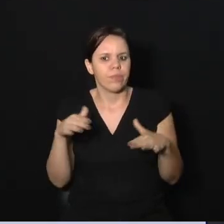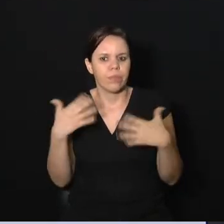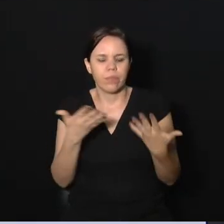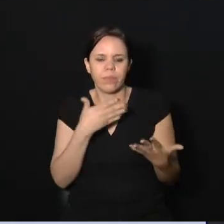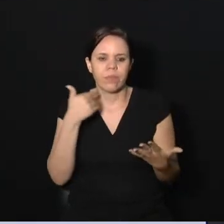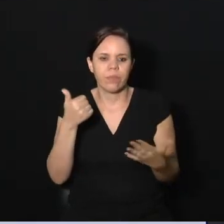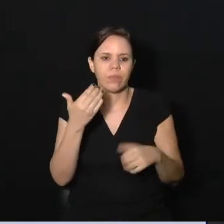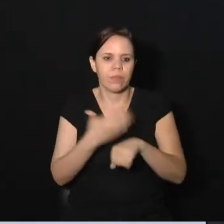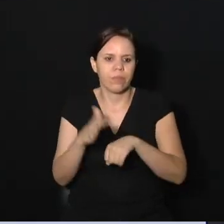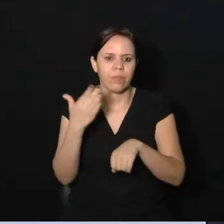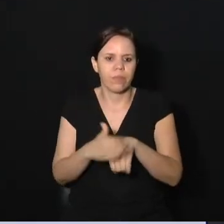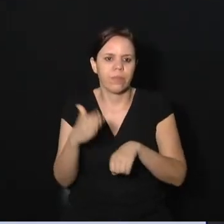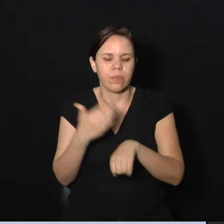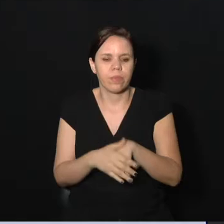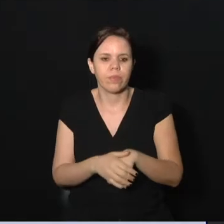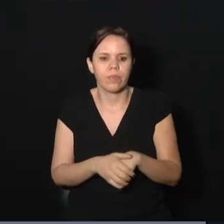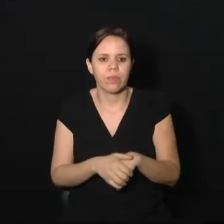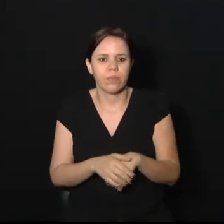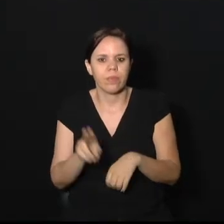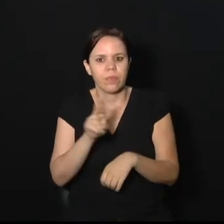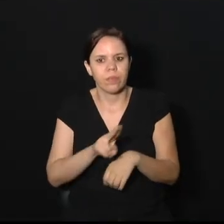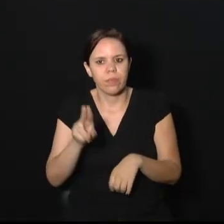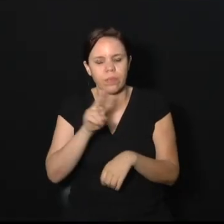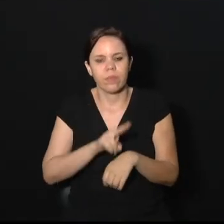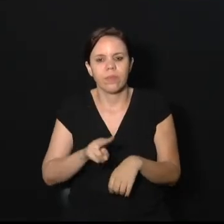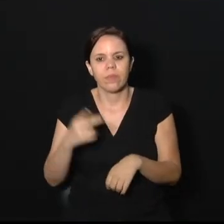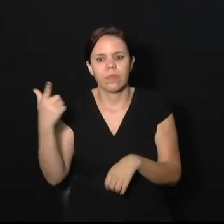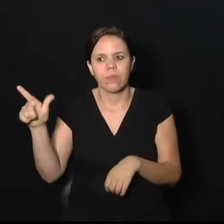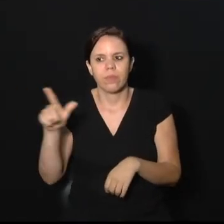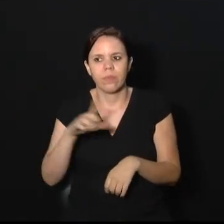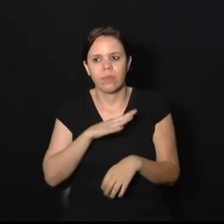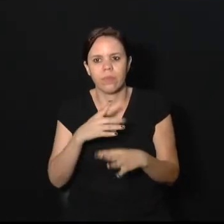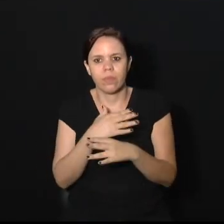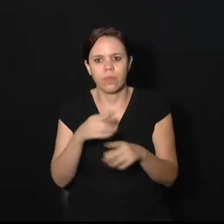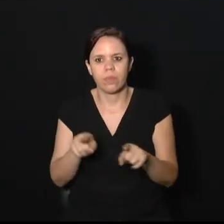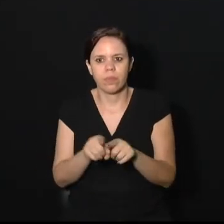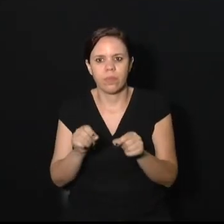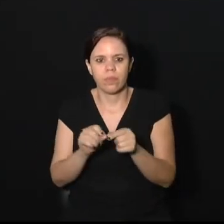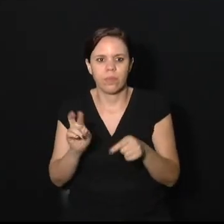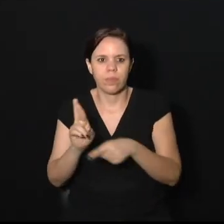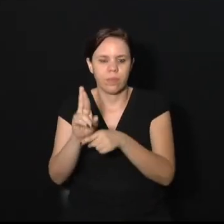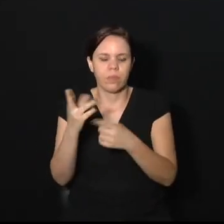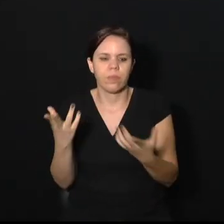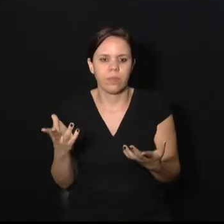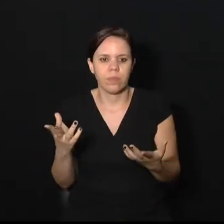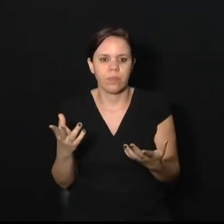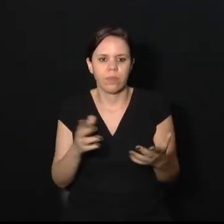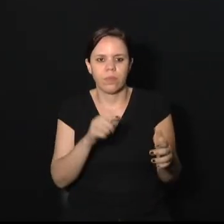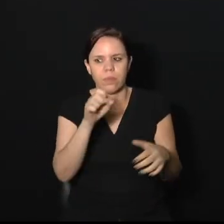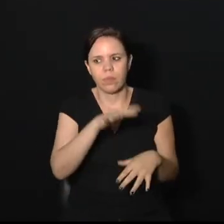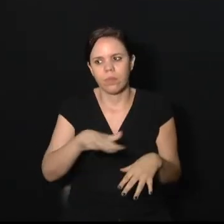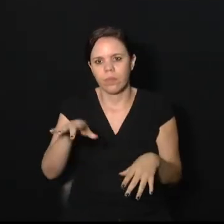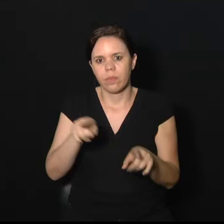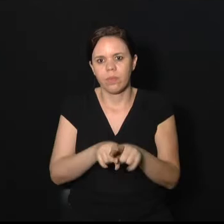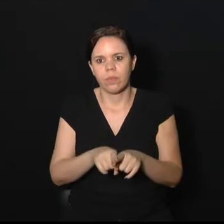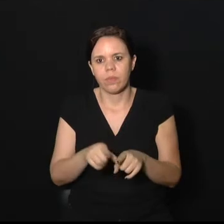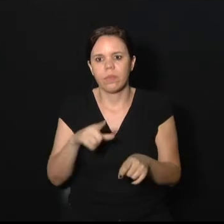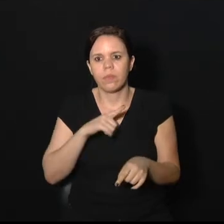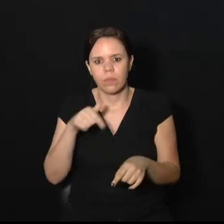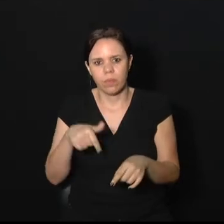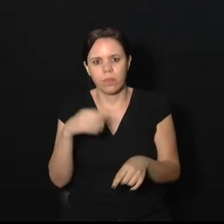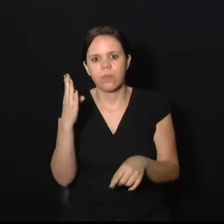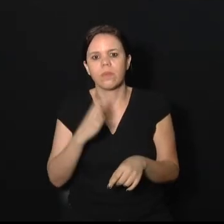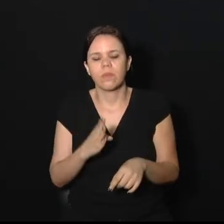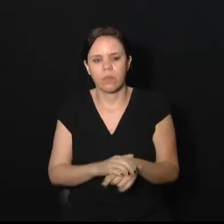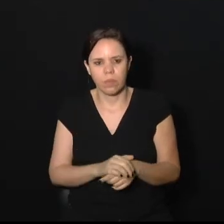melhores práticas, né? Então, a gente usa as outras cidades que são referência em determinadas áreas, mas nós temos aqui também no Brasil cidades